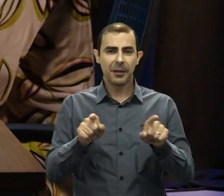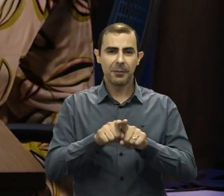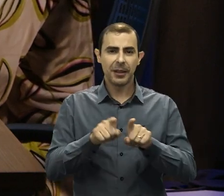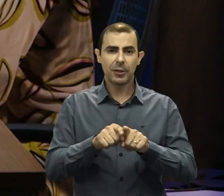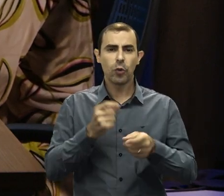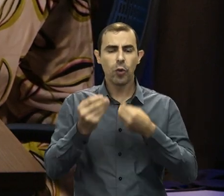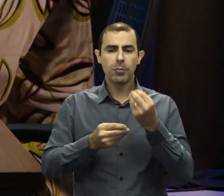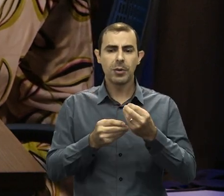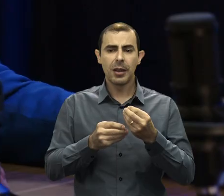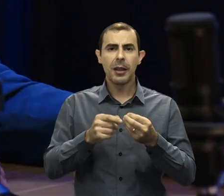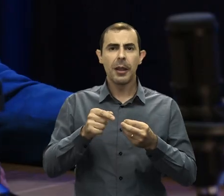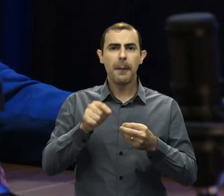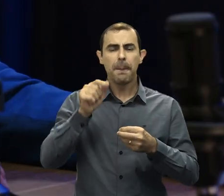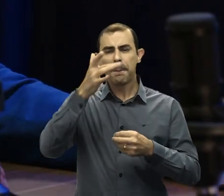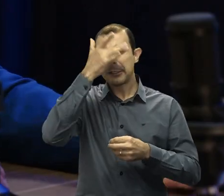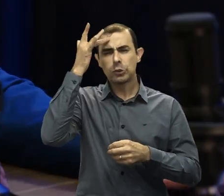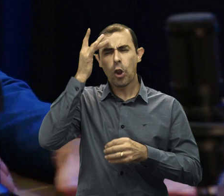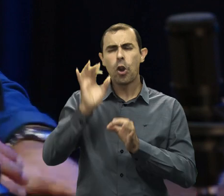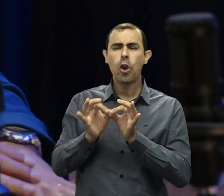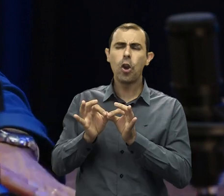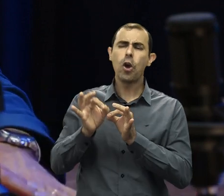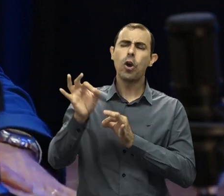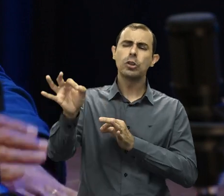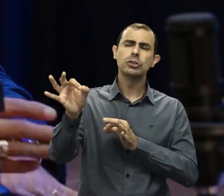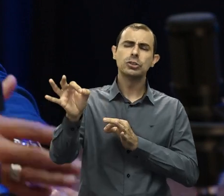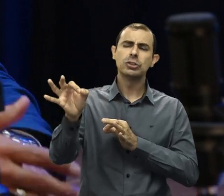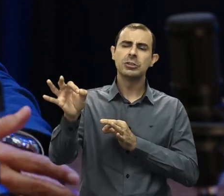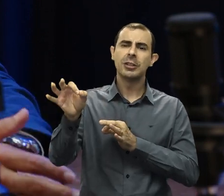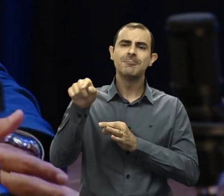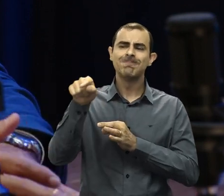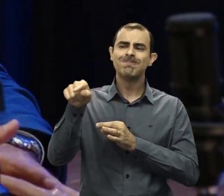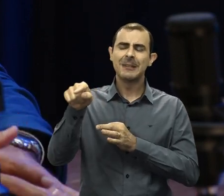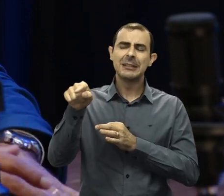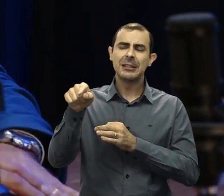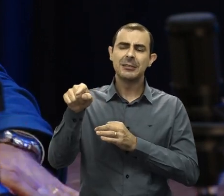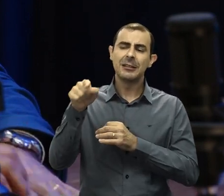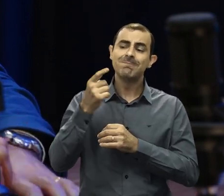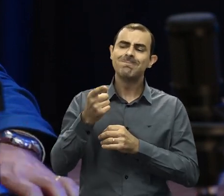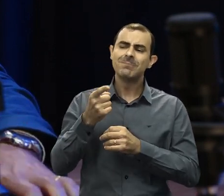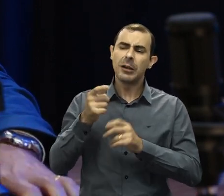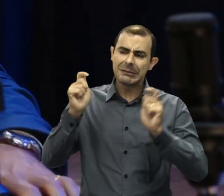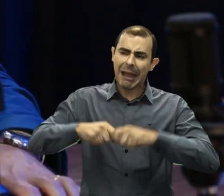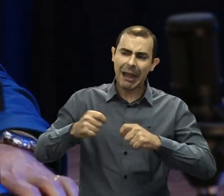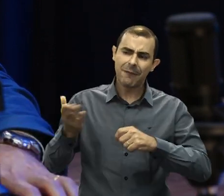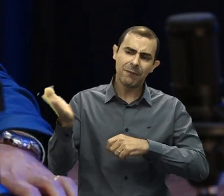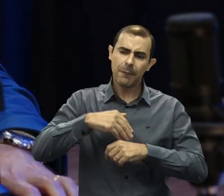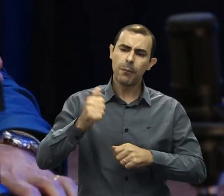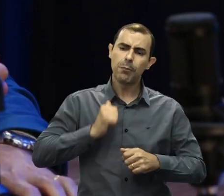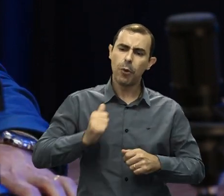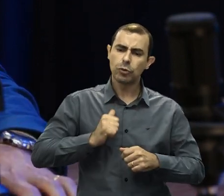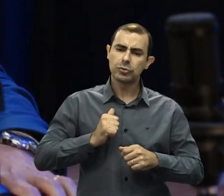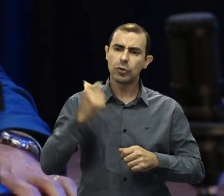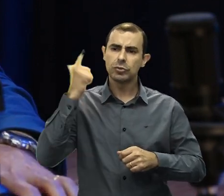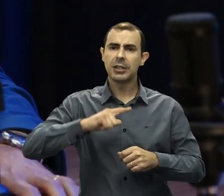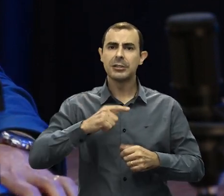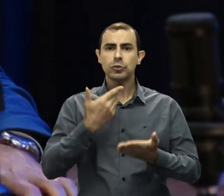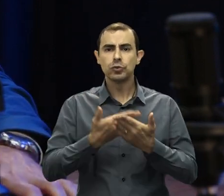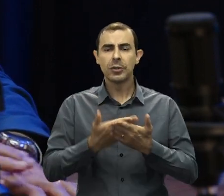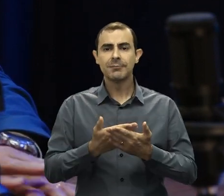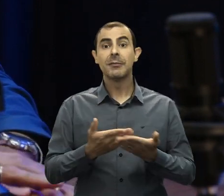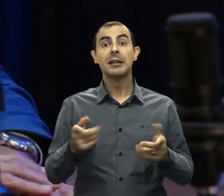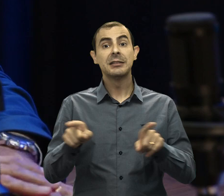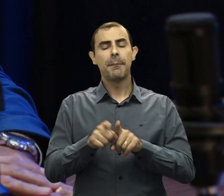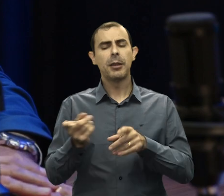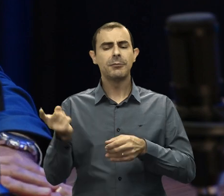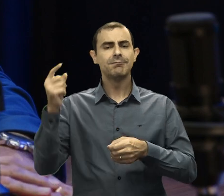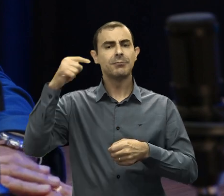dar oportunidade para quem está lá na periferia estudar numa escola particular com uma bolsa. Então, eu tenho procurado também trazer para a